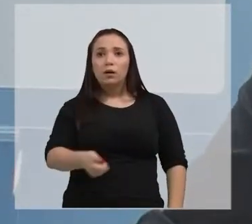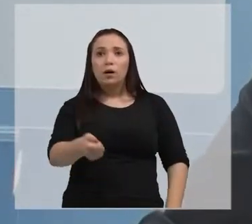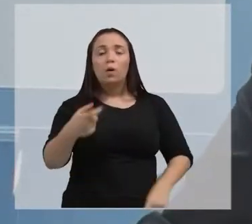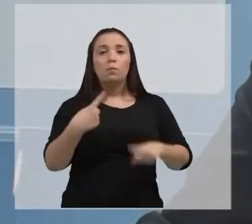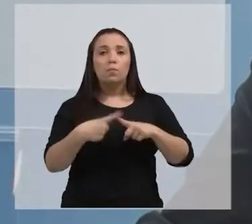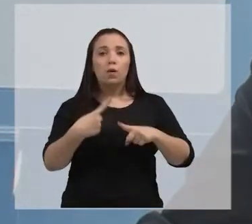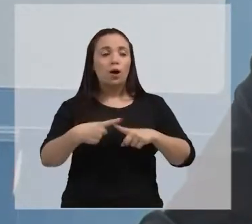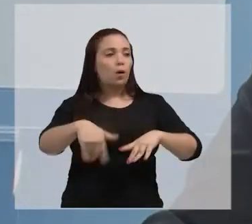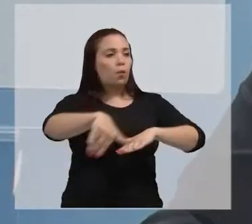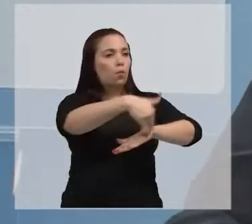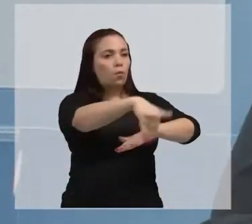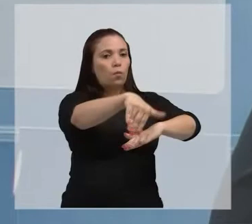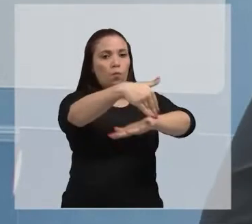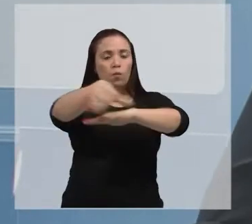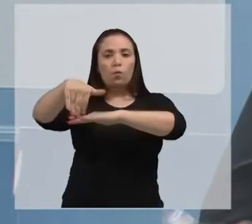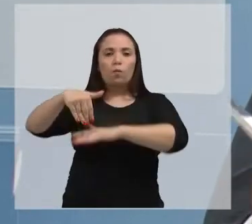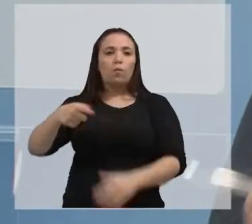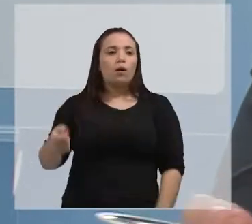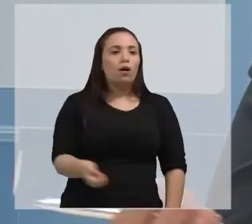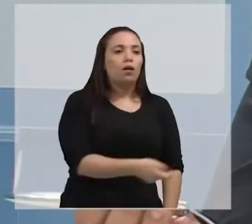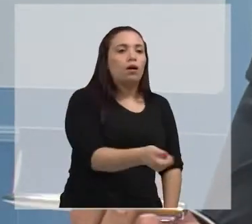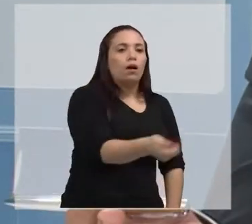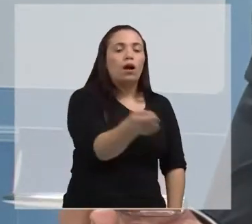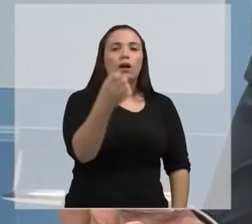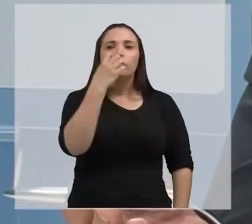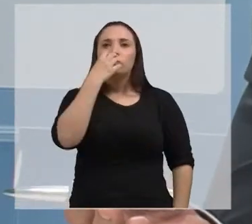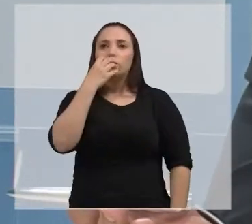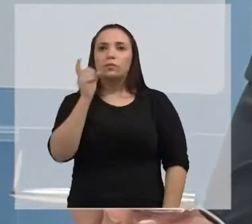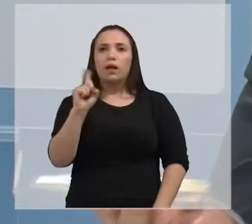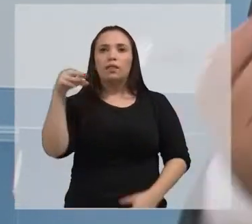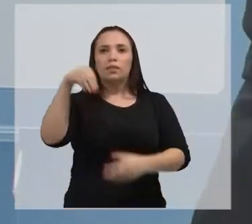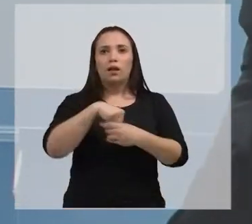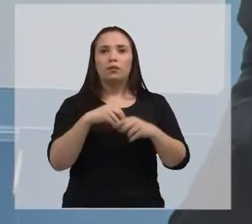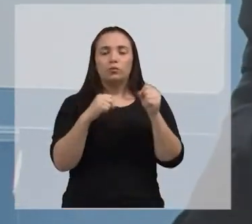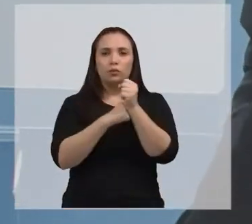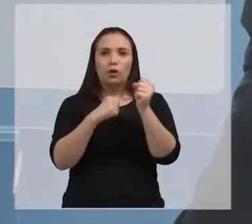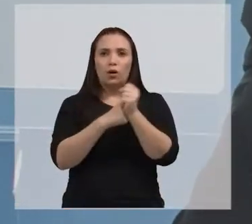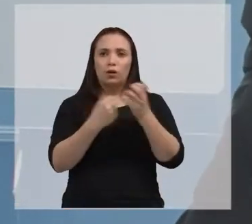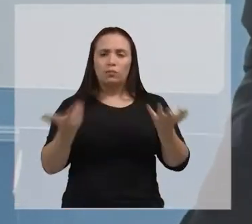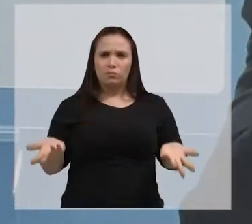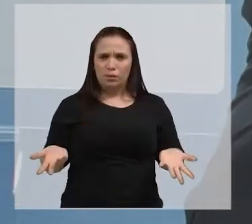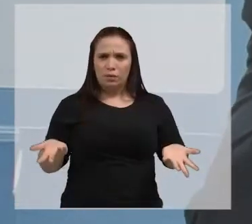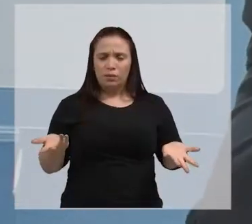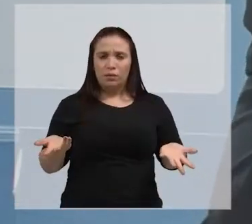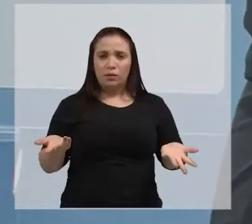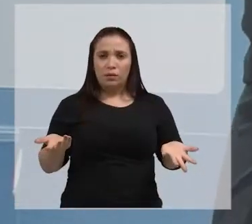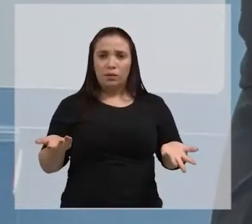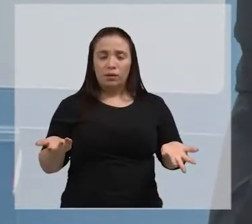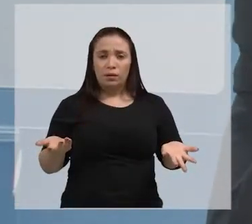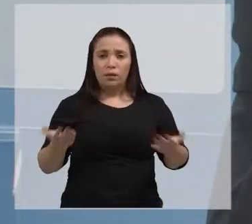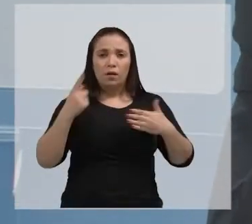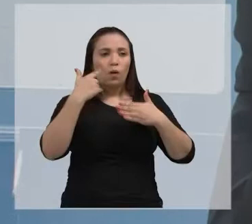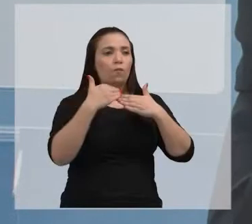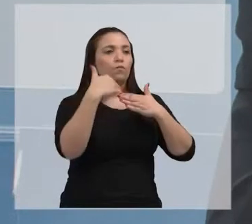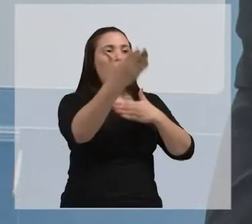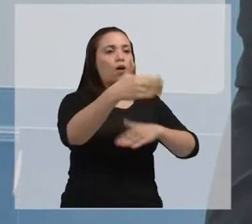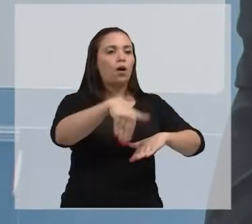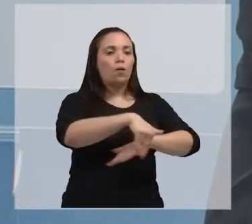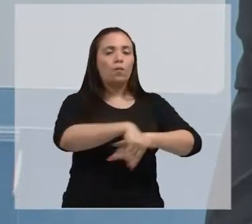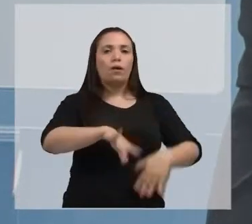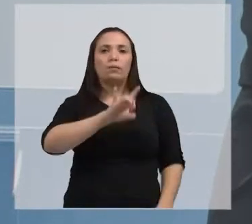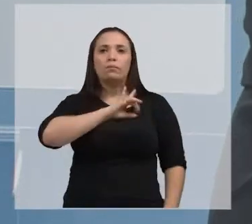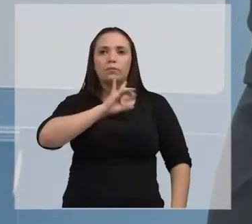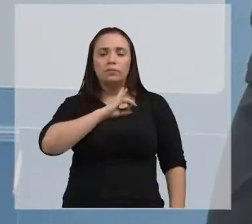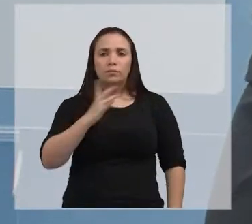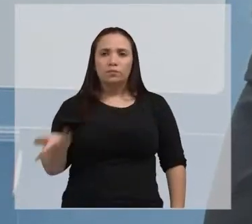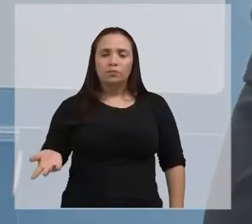na rua. As pessoas levam os cachorros para passear no shopping. Olha que ponto nós estamos chegando nesse